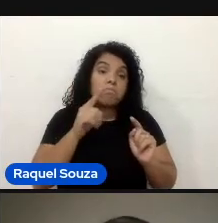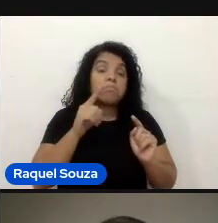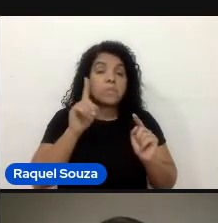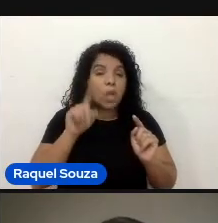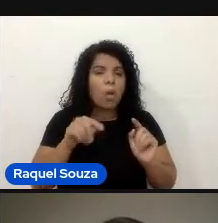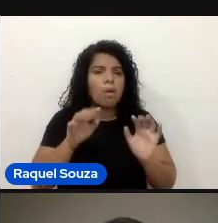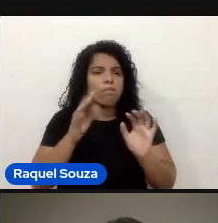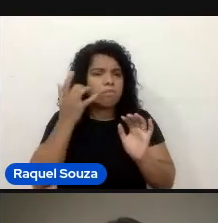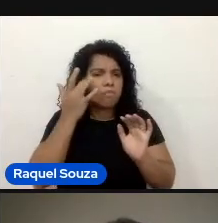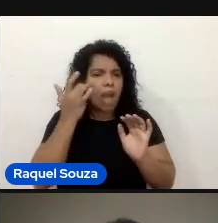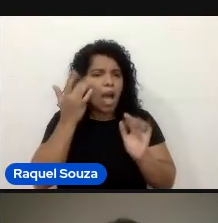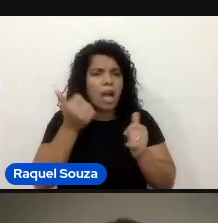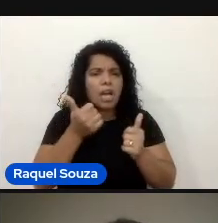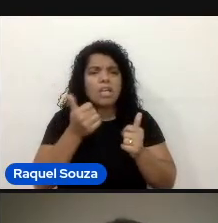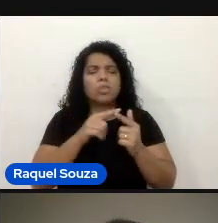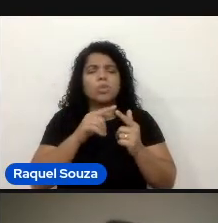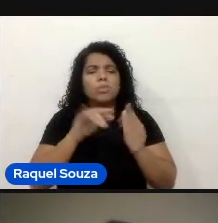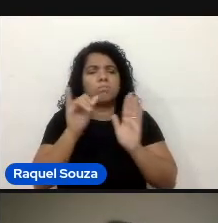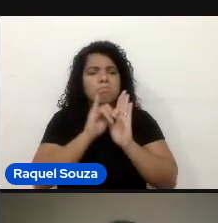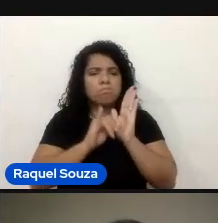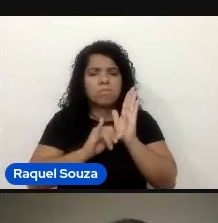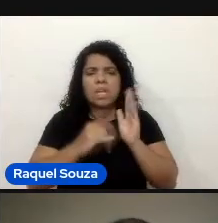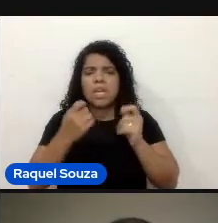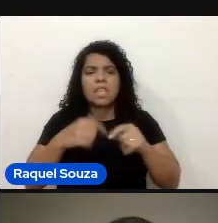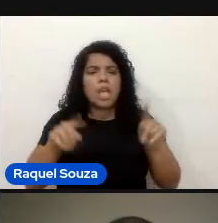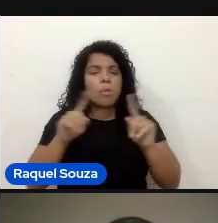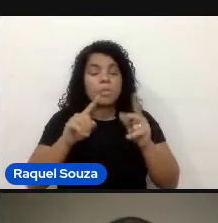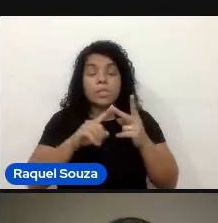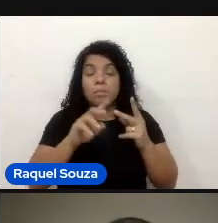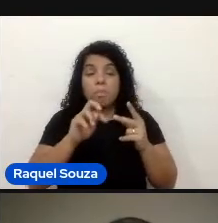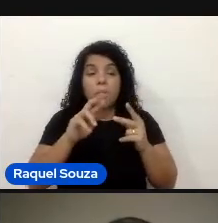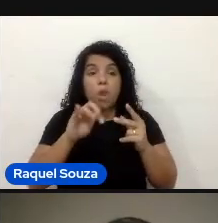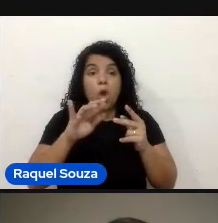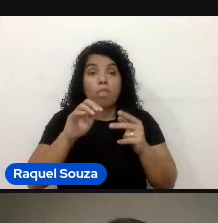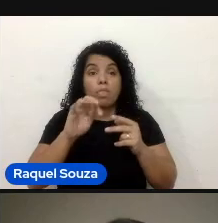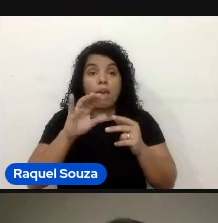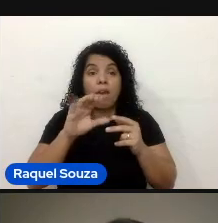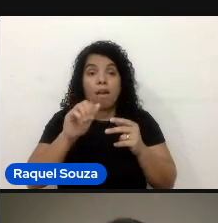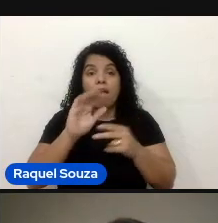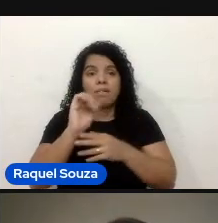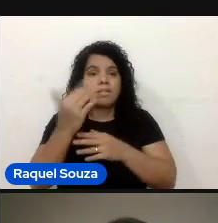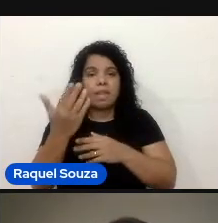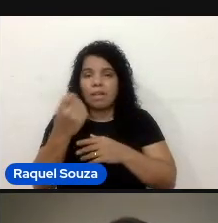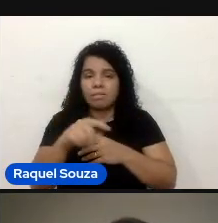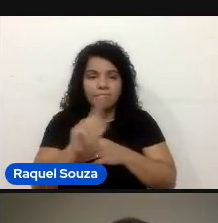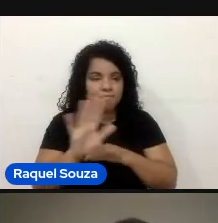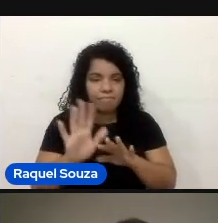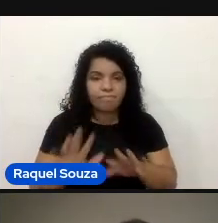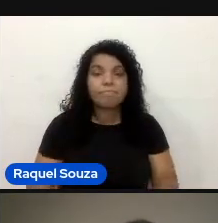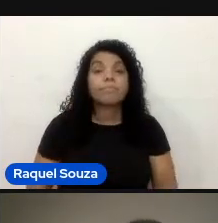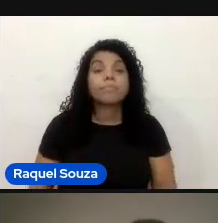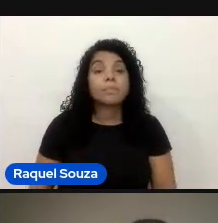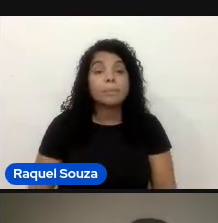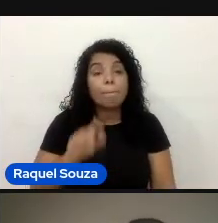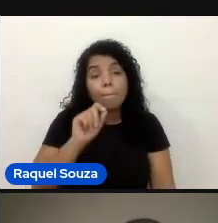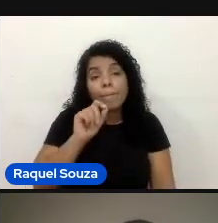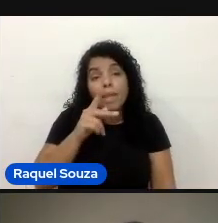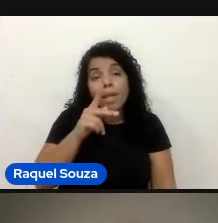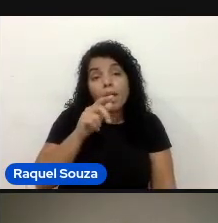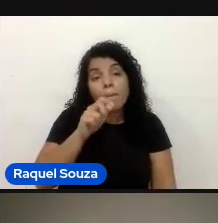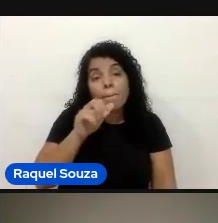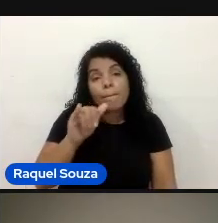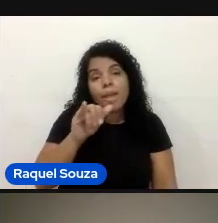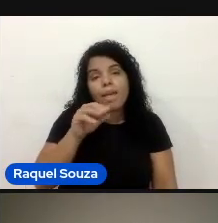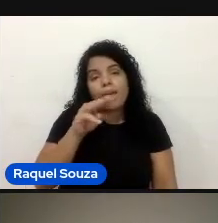requer nada, nenhuma biblioteca externa, algo do tipo. O que é o Playwright Test?